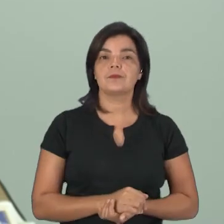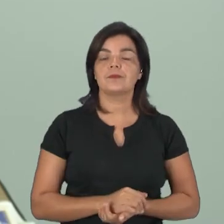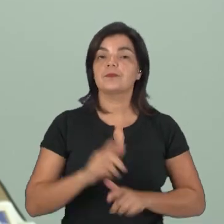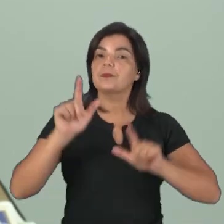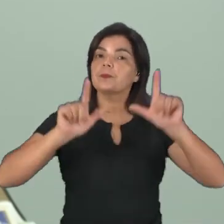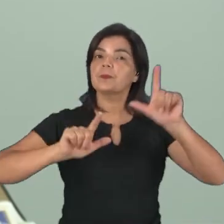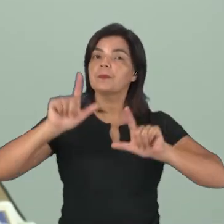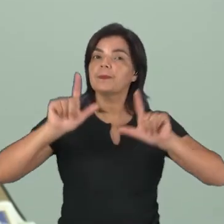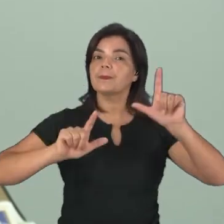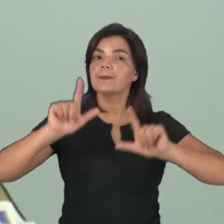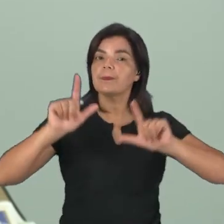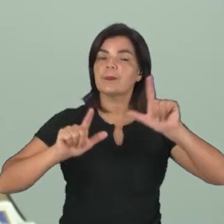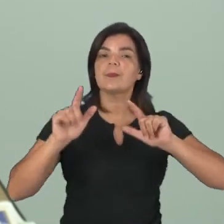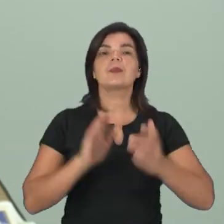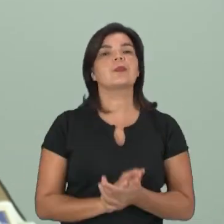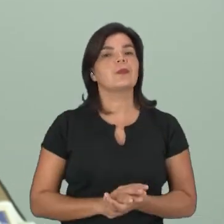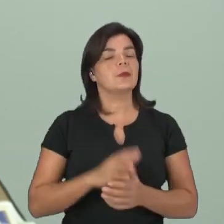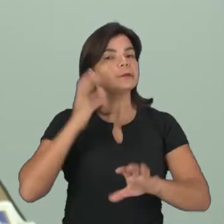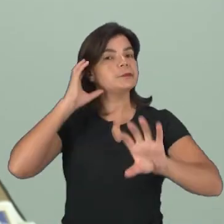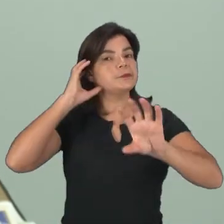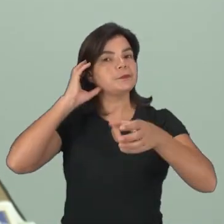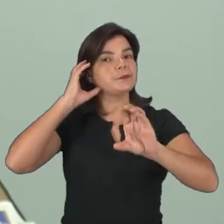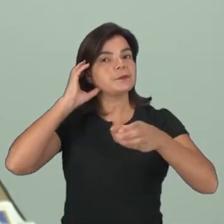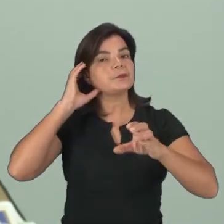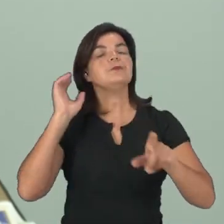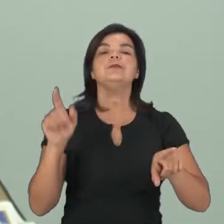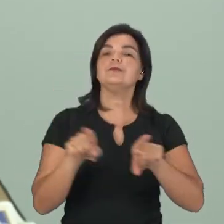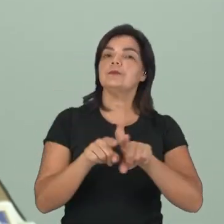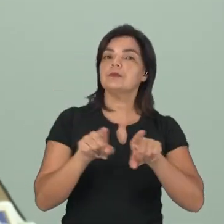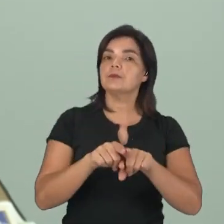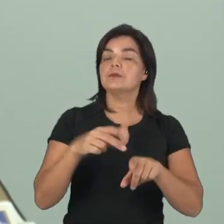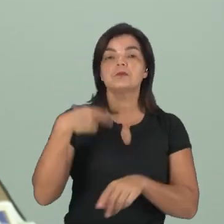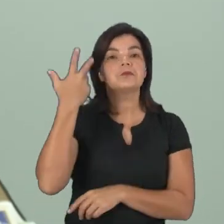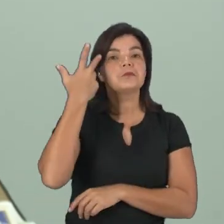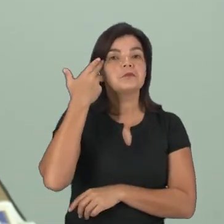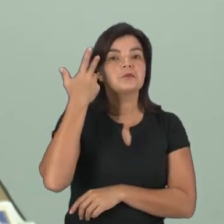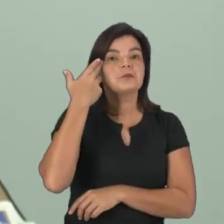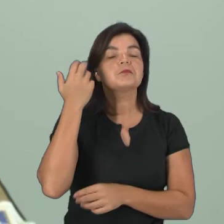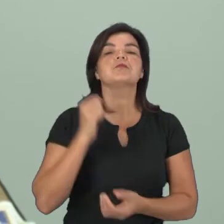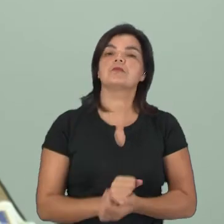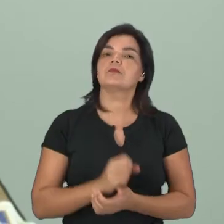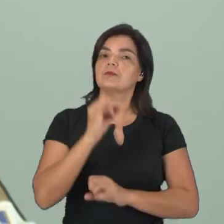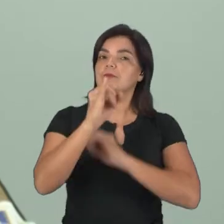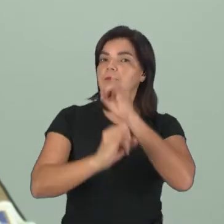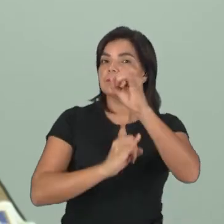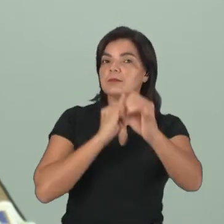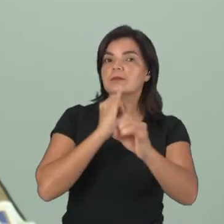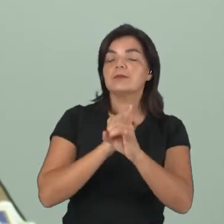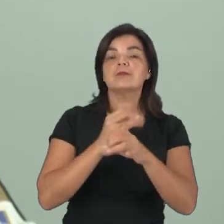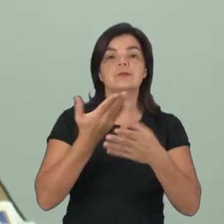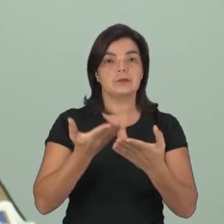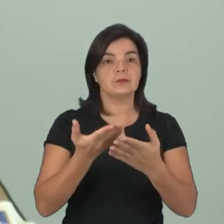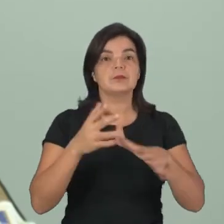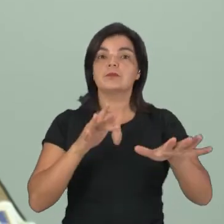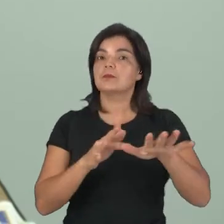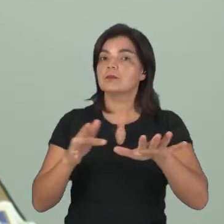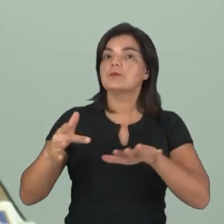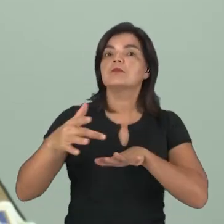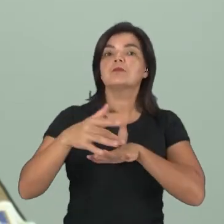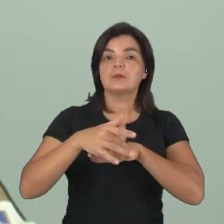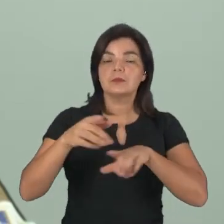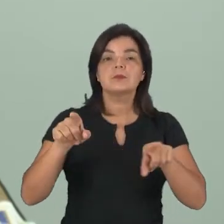televisão rádio e o que é mais comum a internet as redes